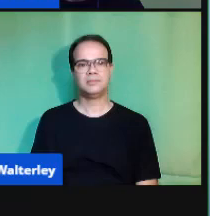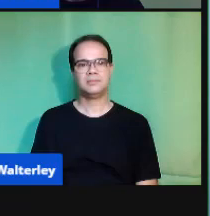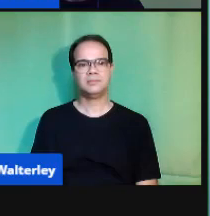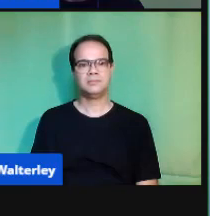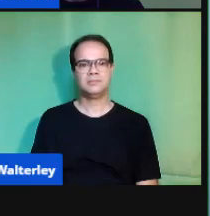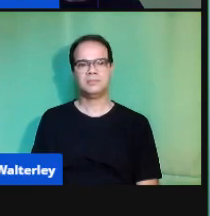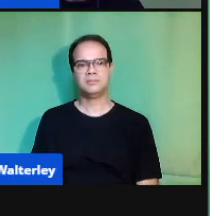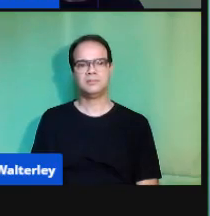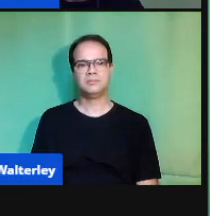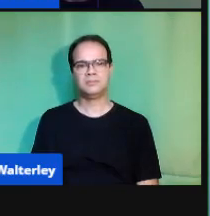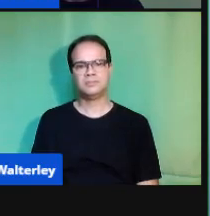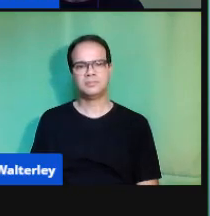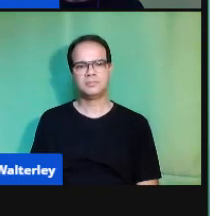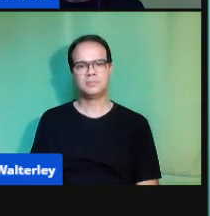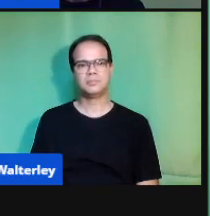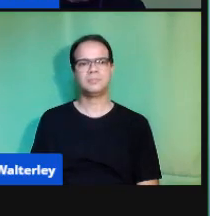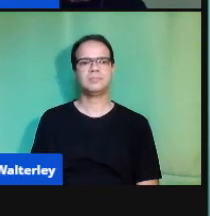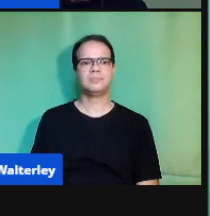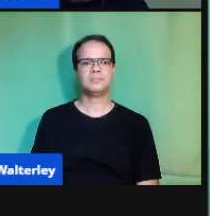Capo, Aline Figueiredo.